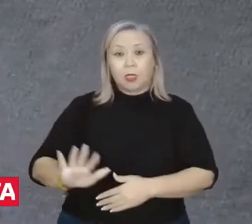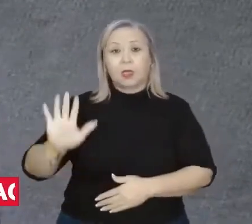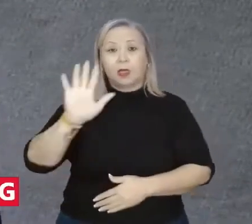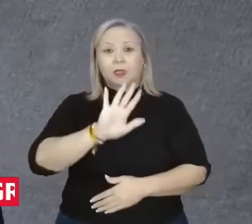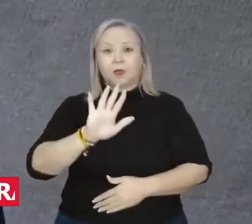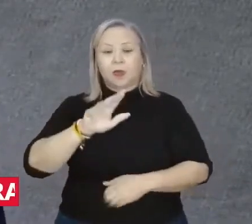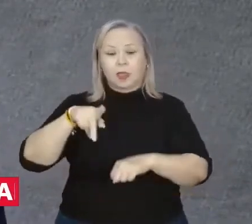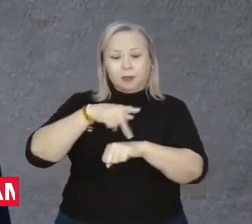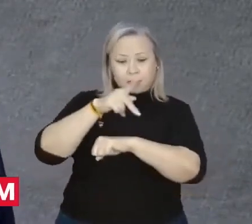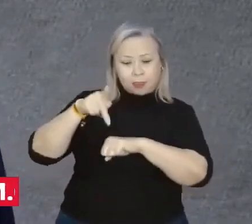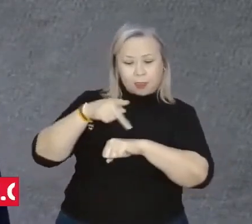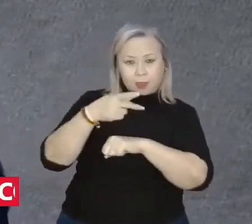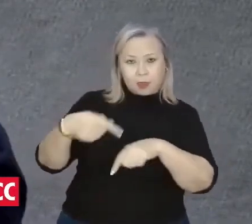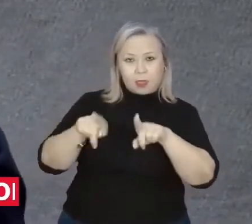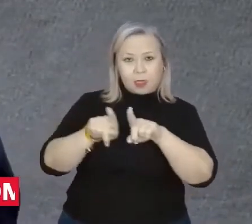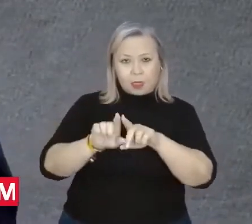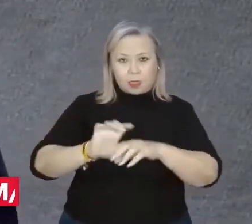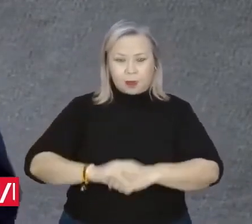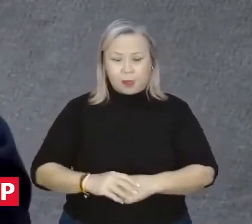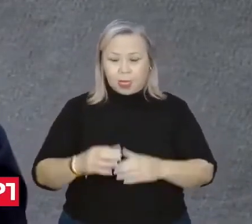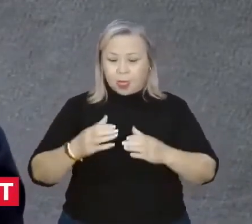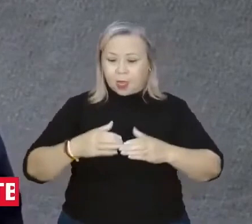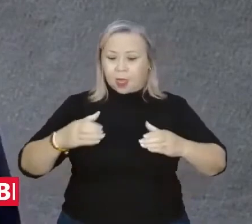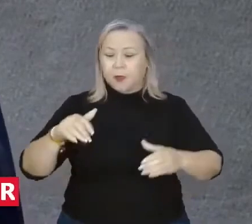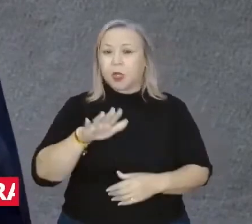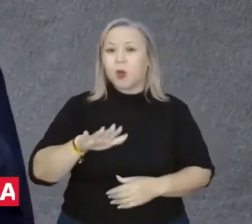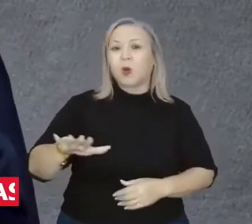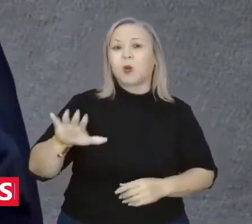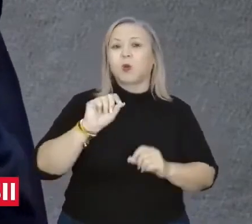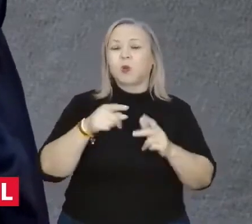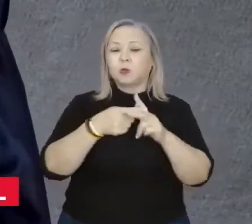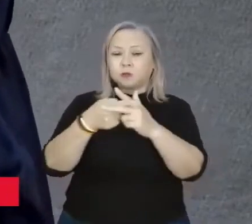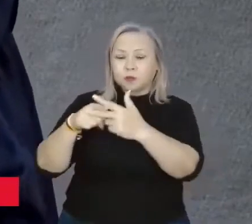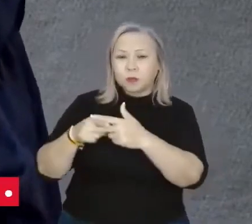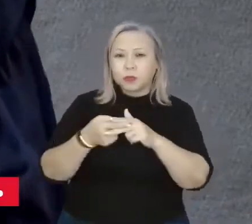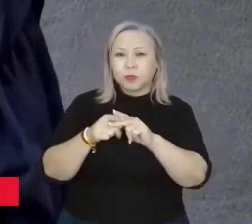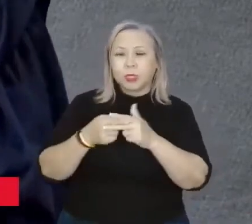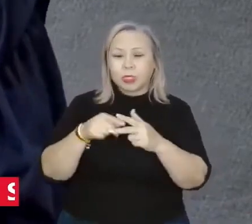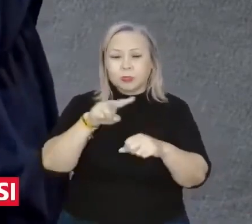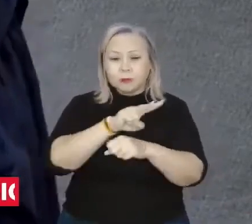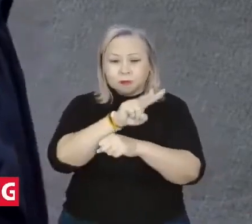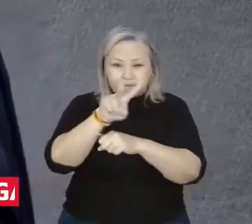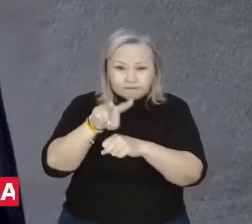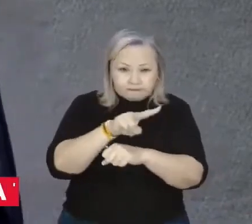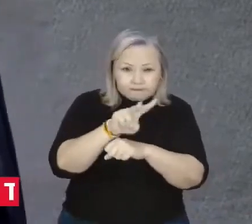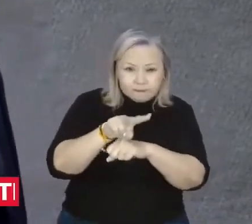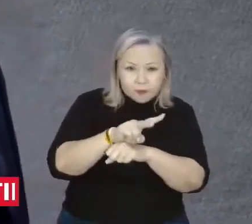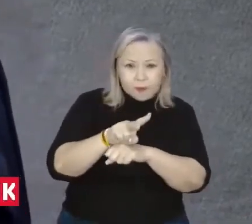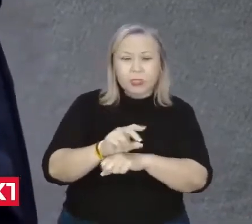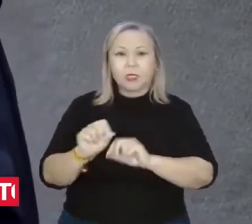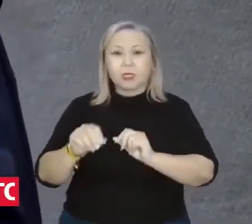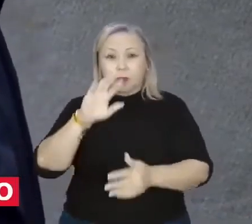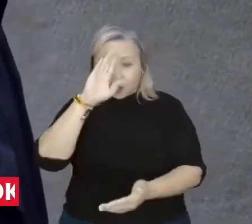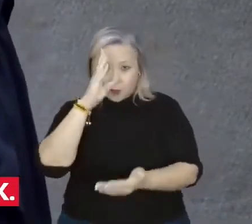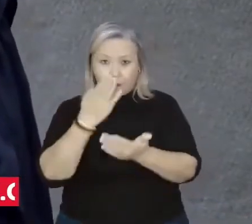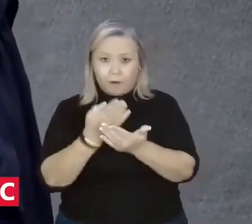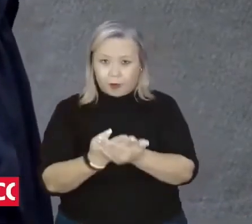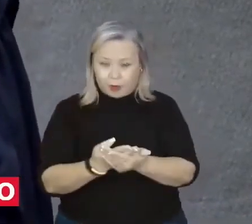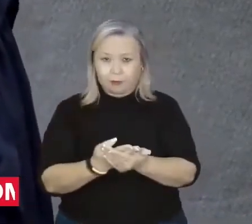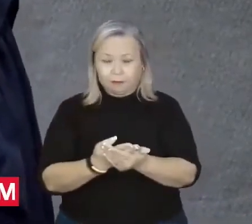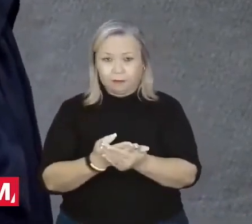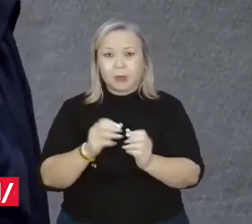e internacionais, ampliou todos os mecanismos de fiscalização e confiabilidade